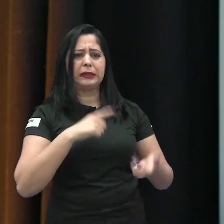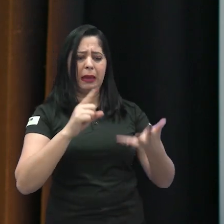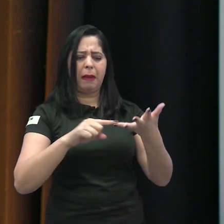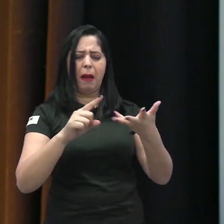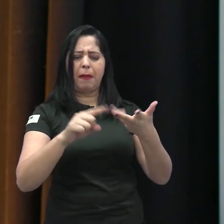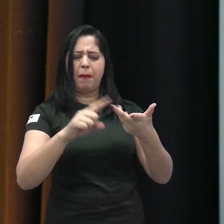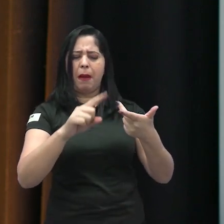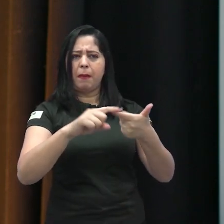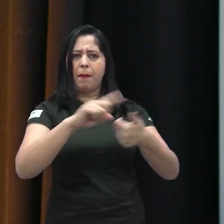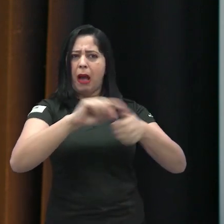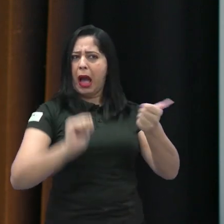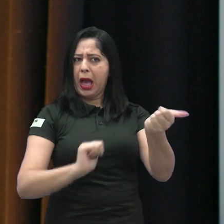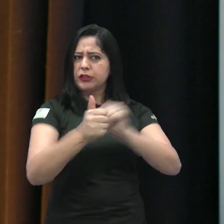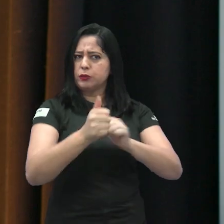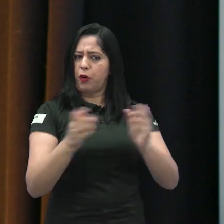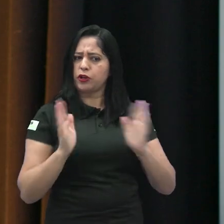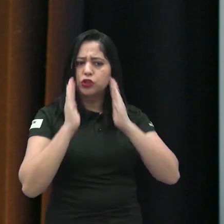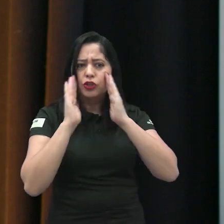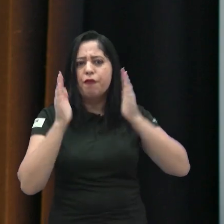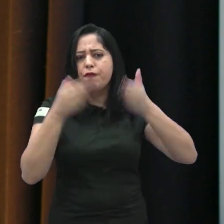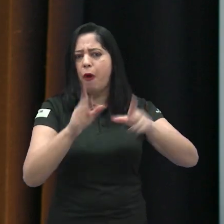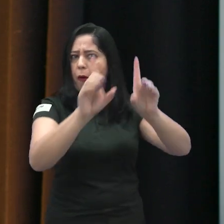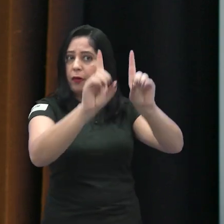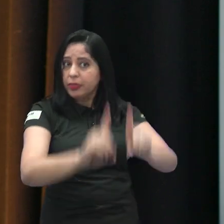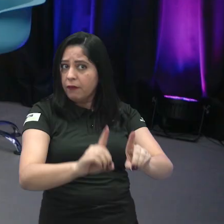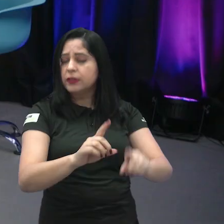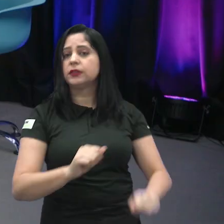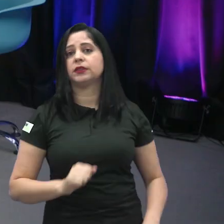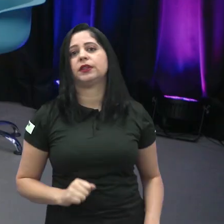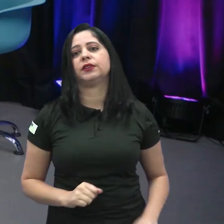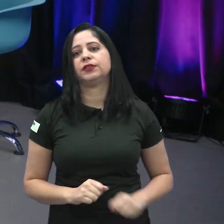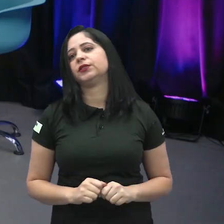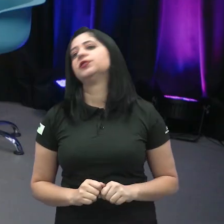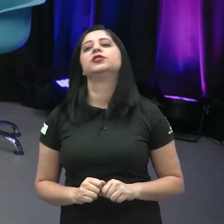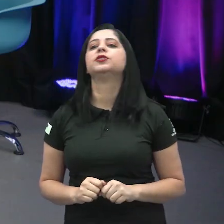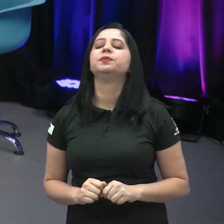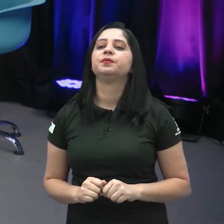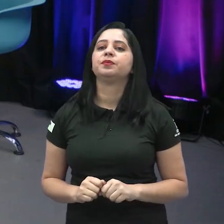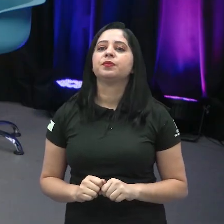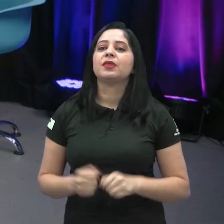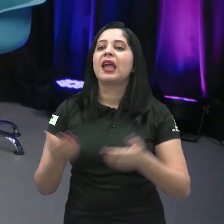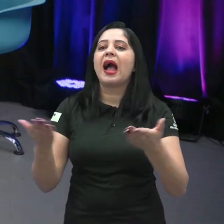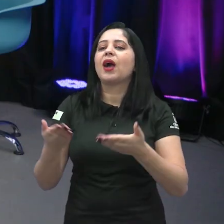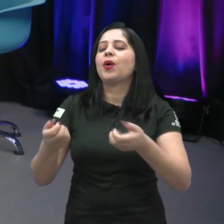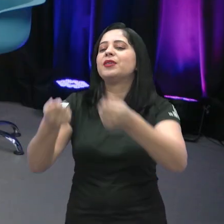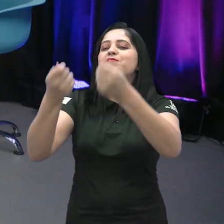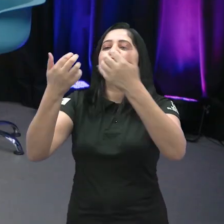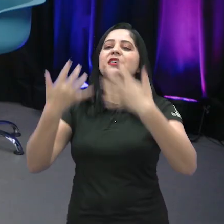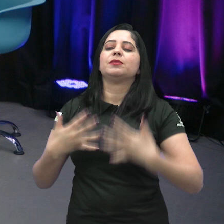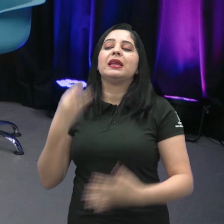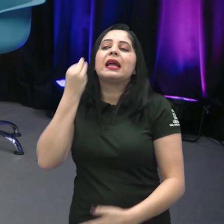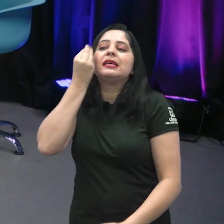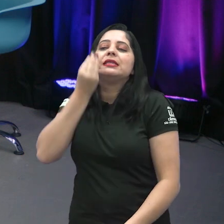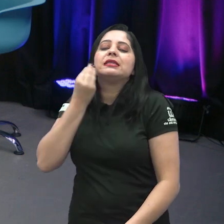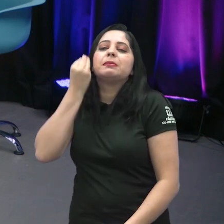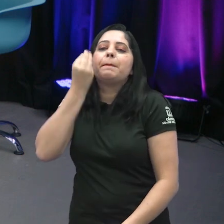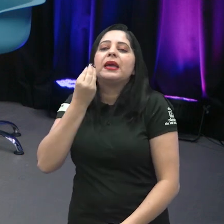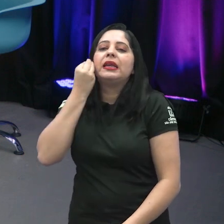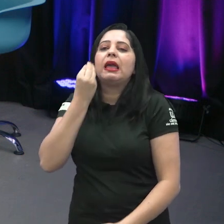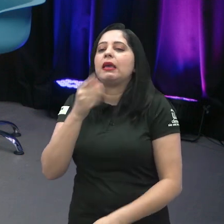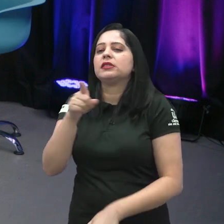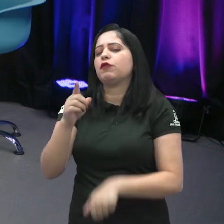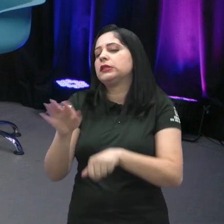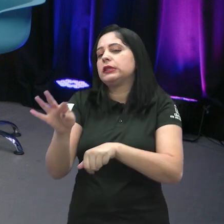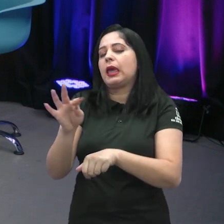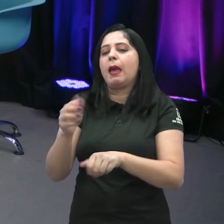serviços que são direcionados a esse público PCD. Vereador, falando um pouquinho sobre a sua experiência, né, como treinador,